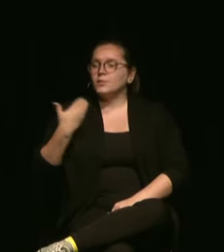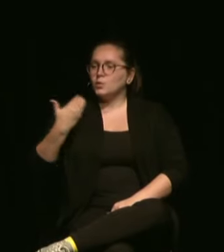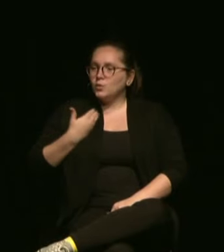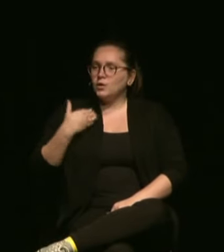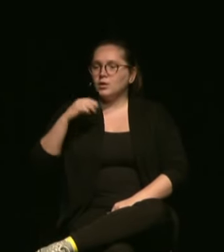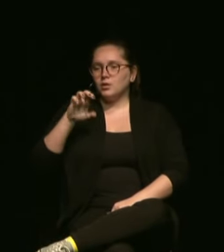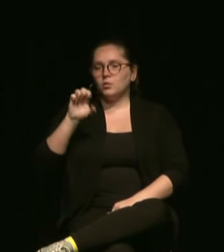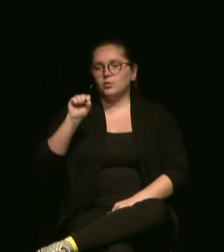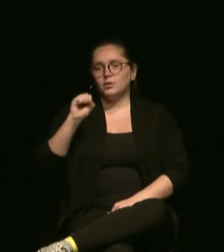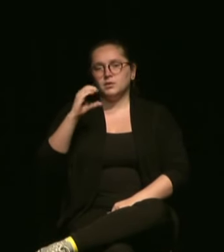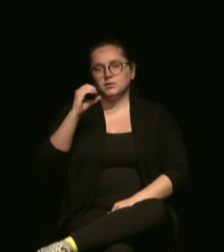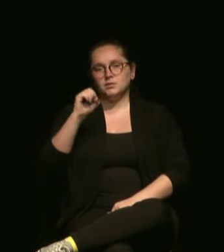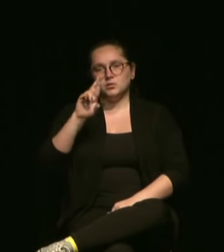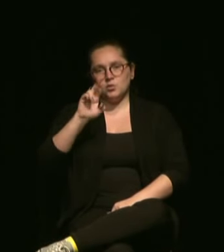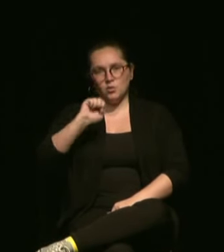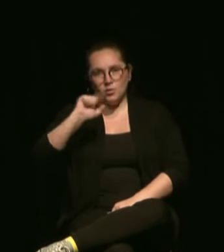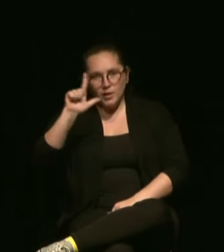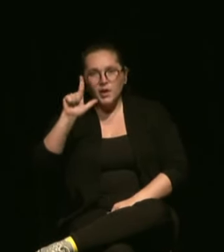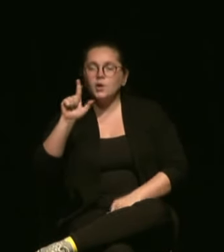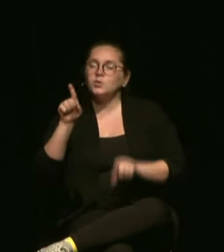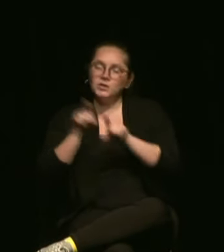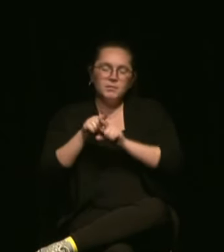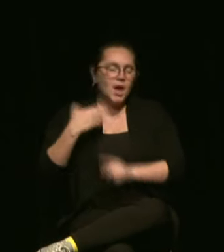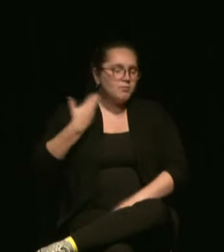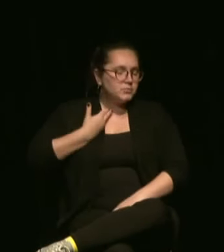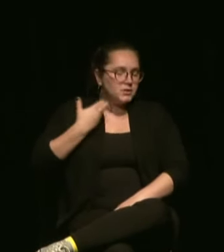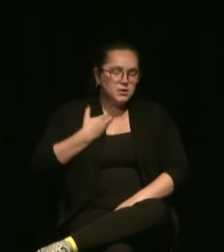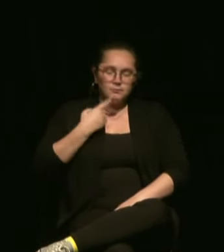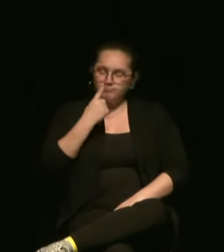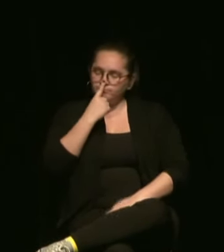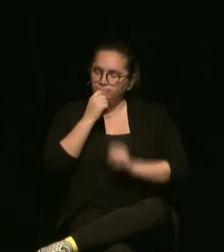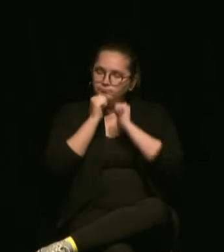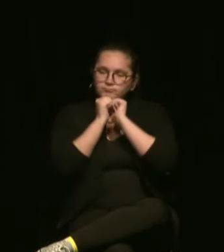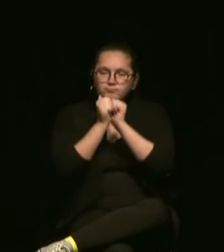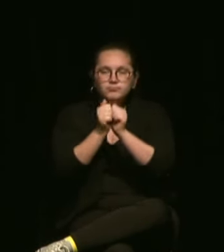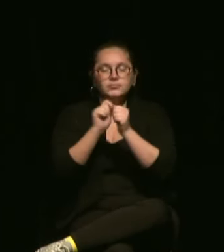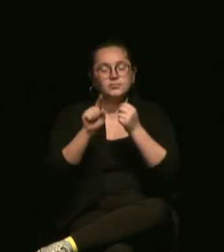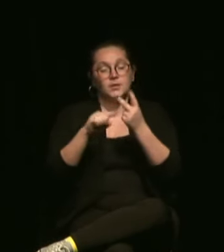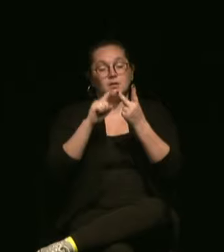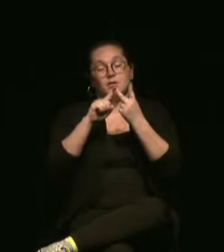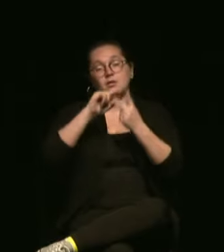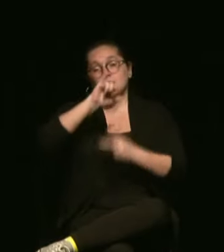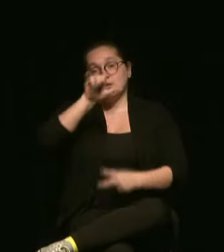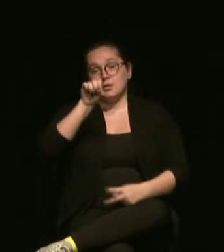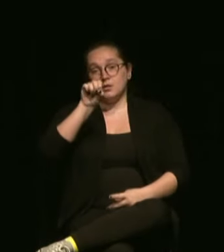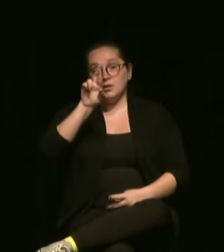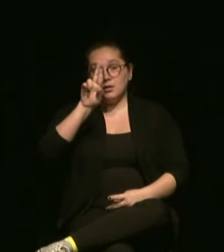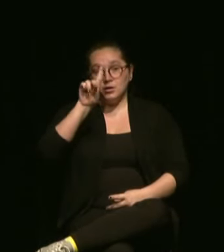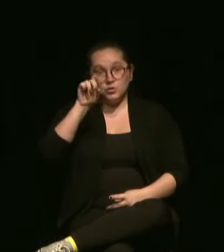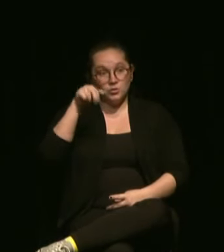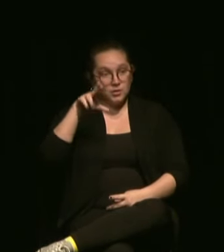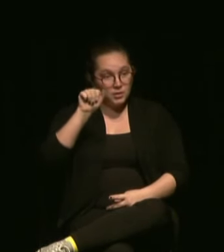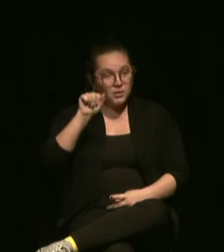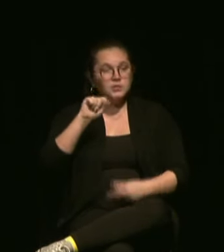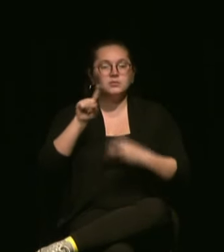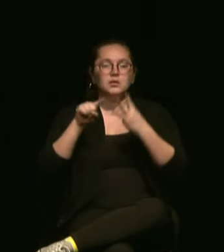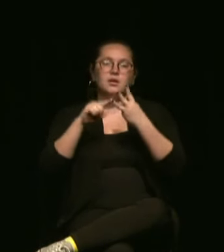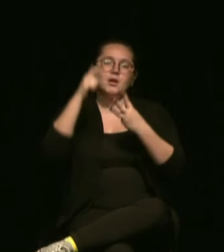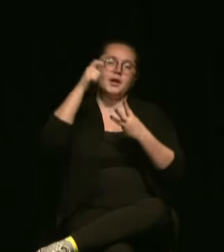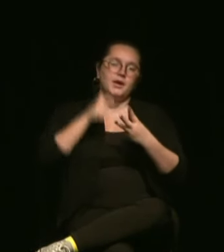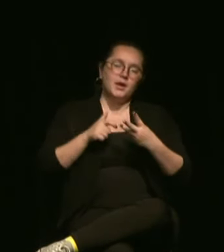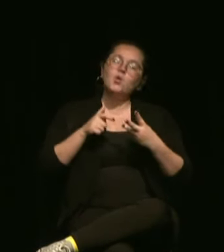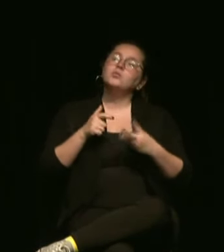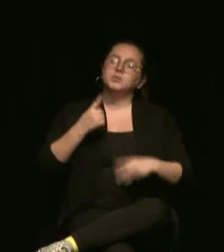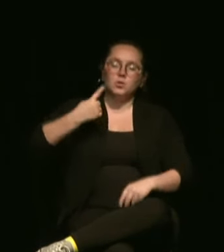Escorel, que foi o grande, grande amigo dele, a Jordana, eu, né? Eu acho que para a gente, de fato,